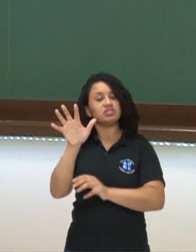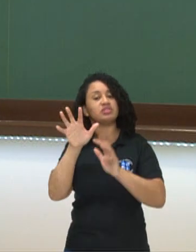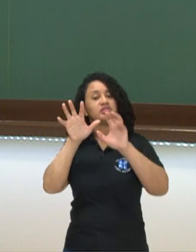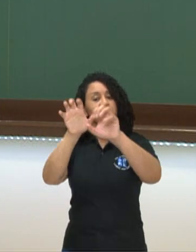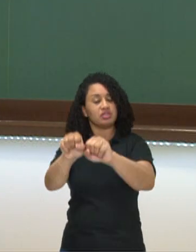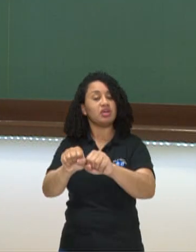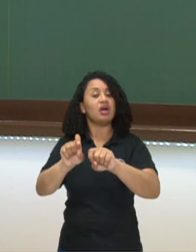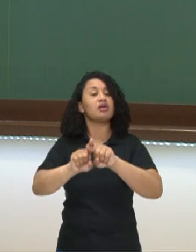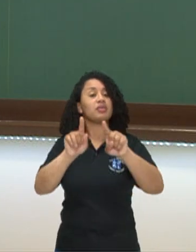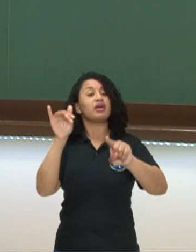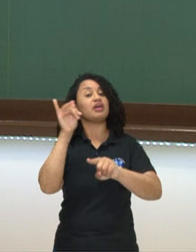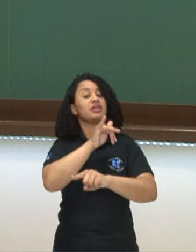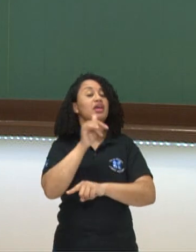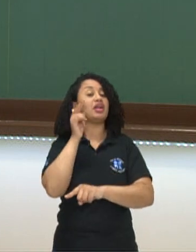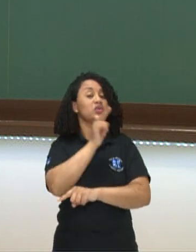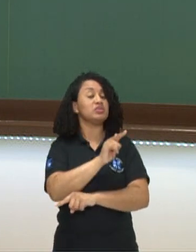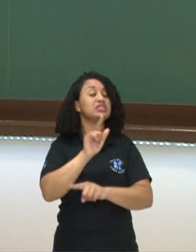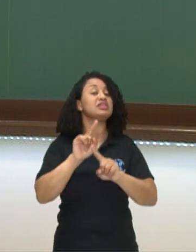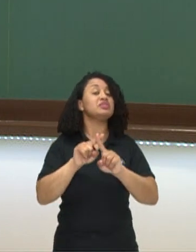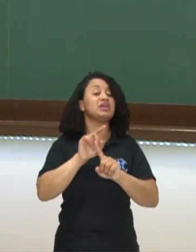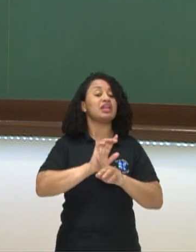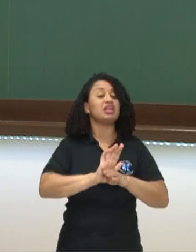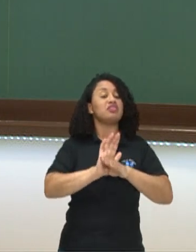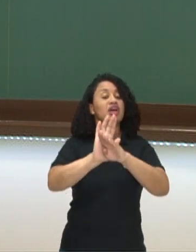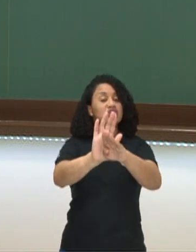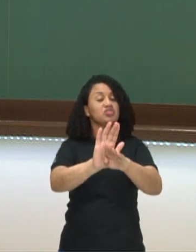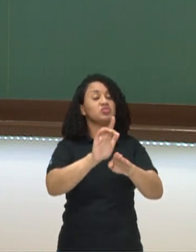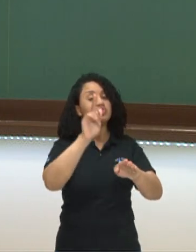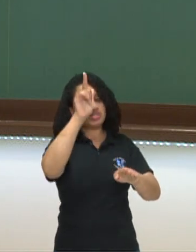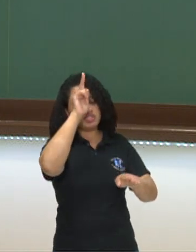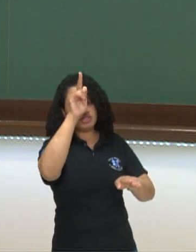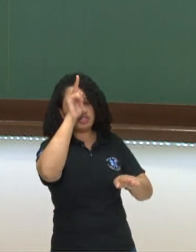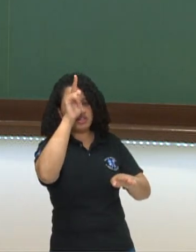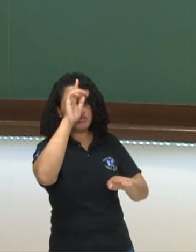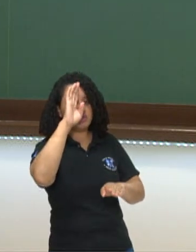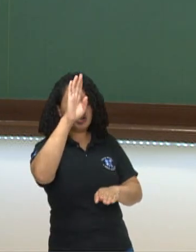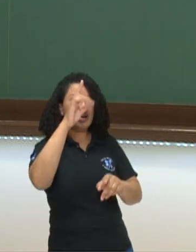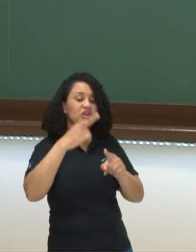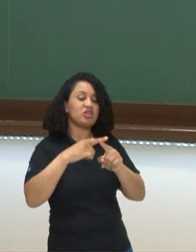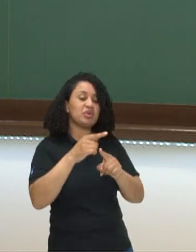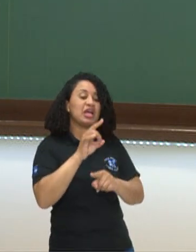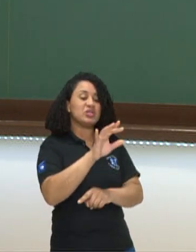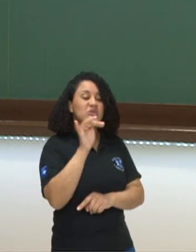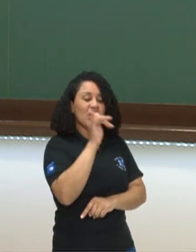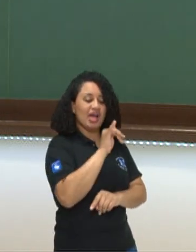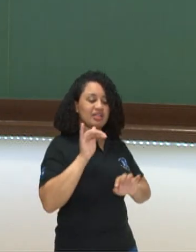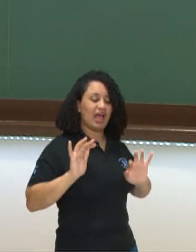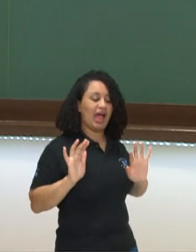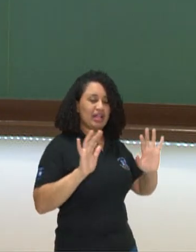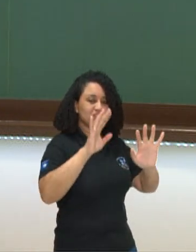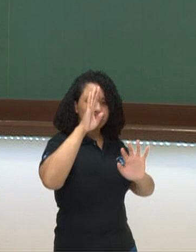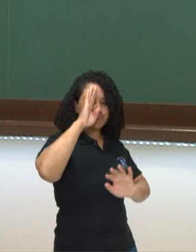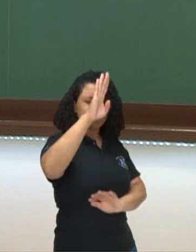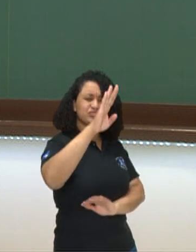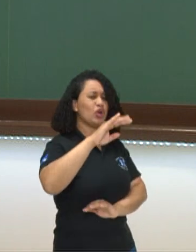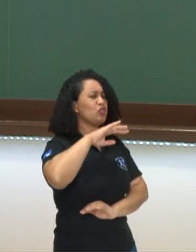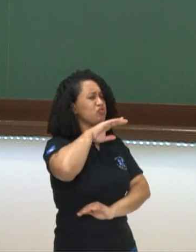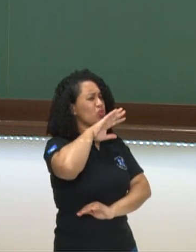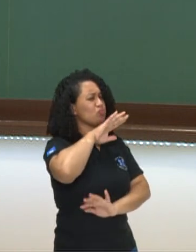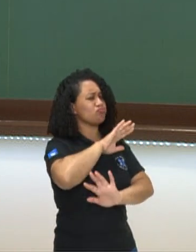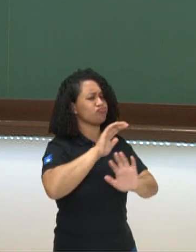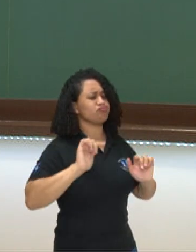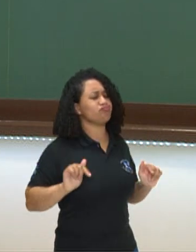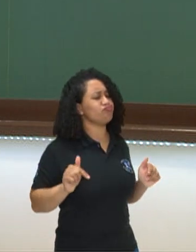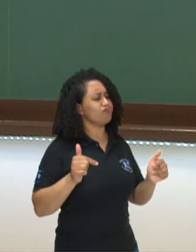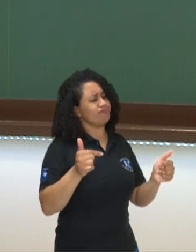a Itália só conseguiu esse domínio com a ajuda de tropas alemãs, porque o desempenho militar isolado da Itália foi ruim.